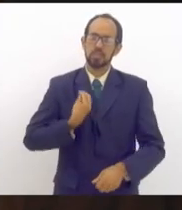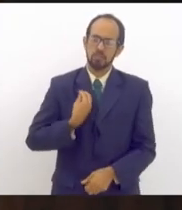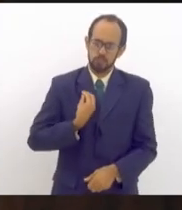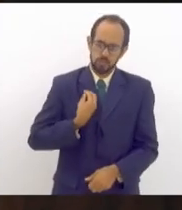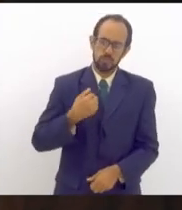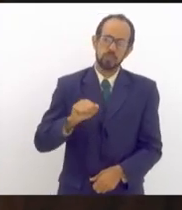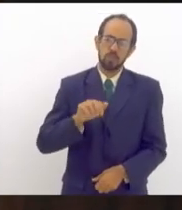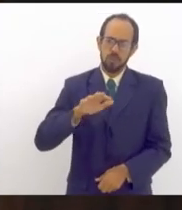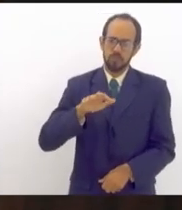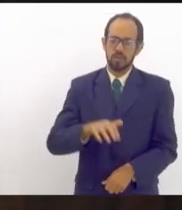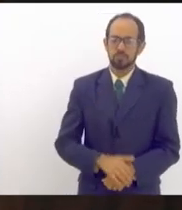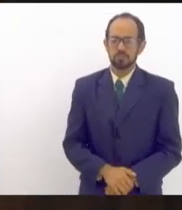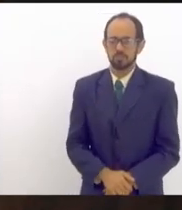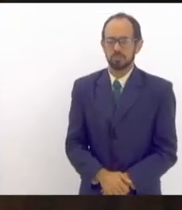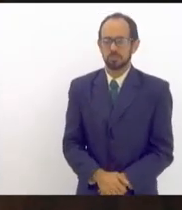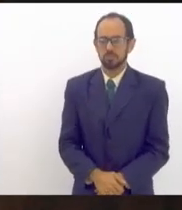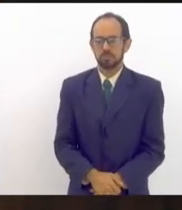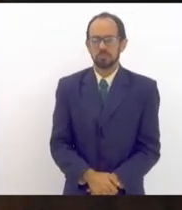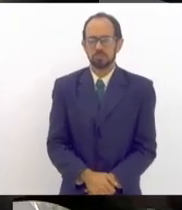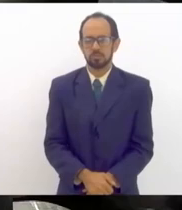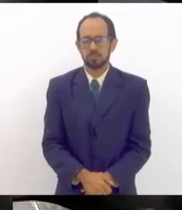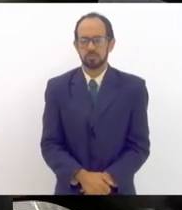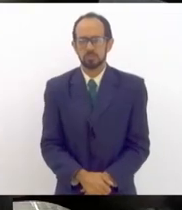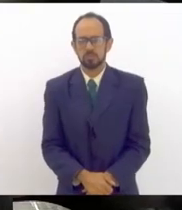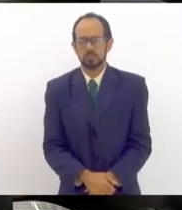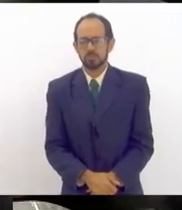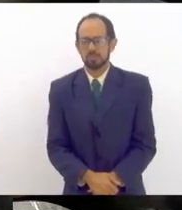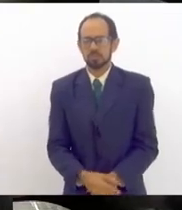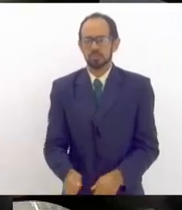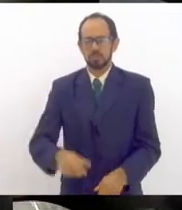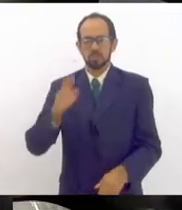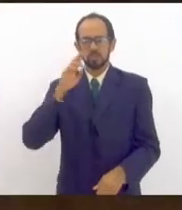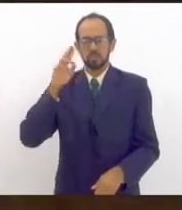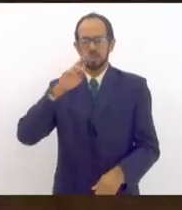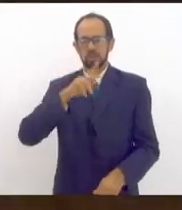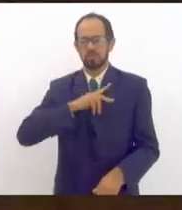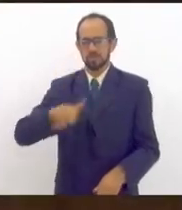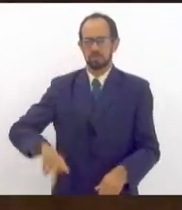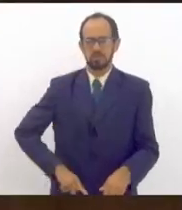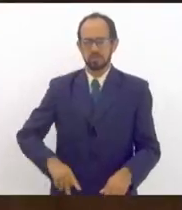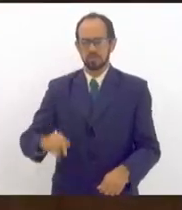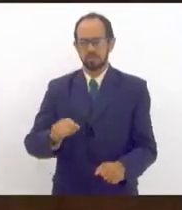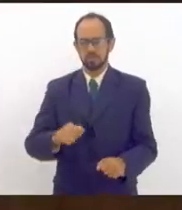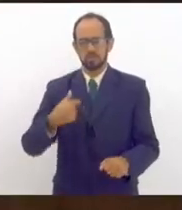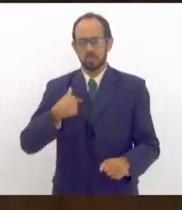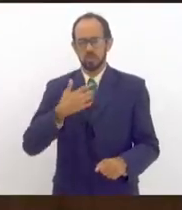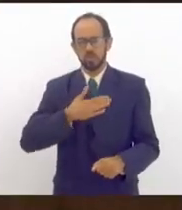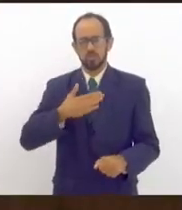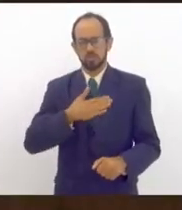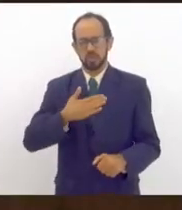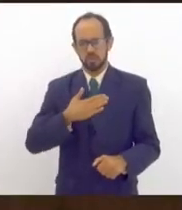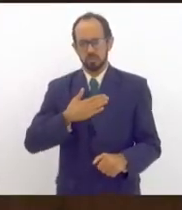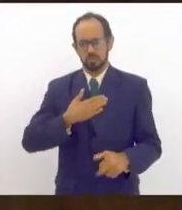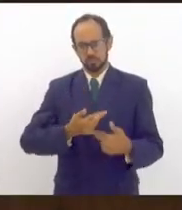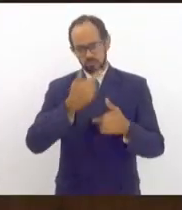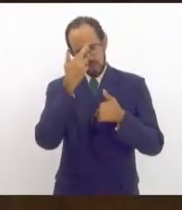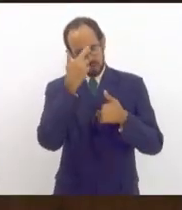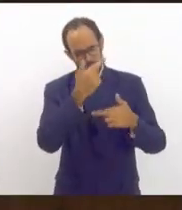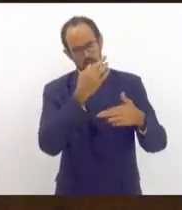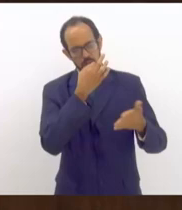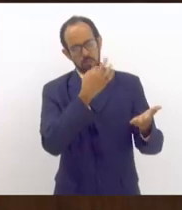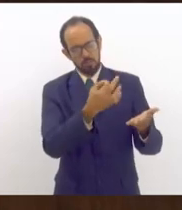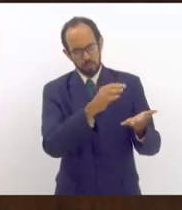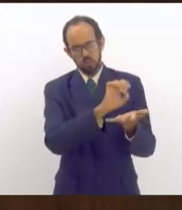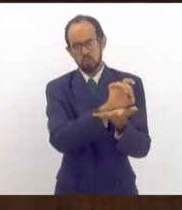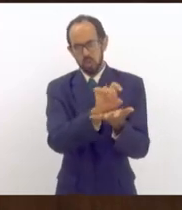dentro da favela Deputado Yuri senhora Presidente Eu queria colocar aqui em respeito ao posicionamento